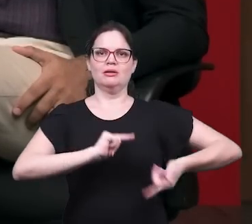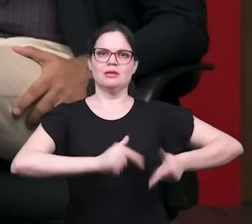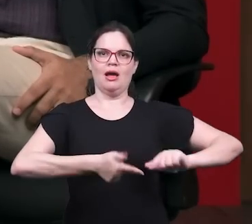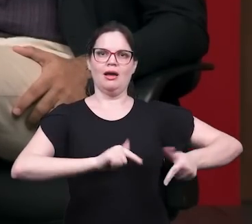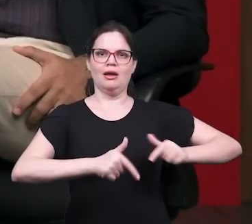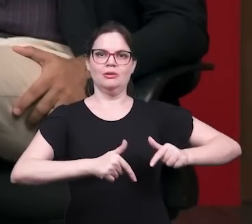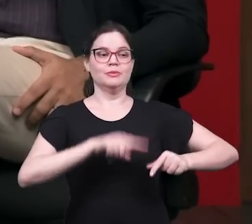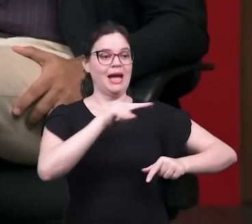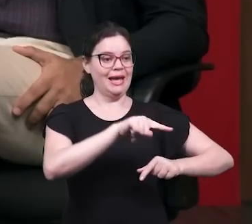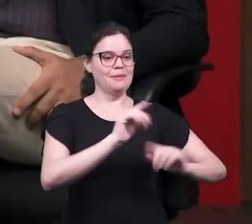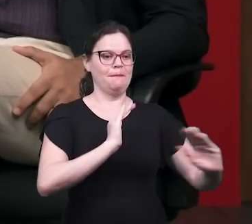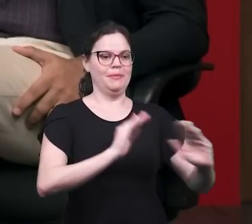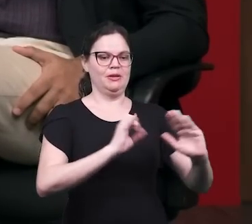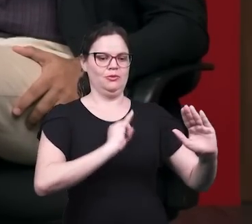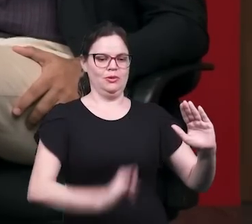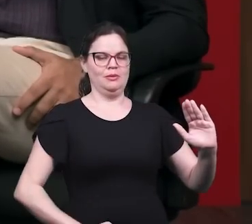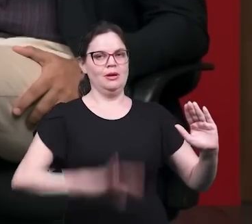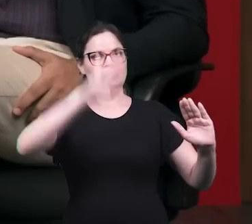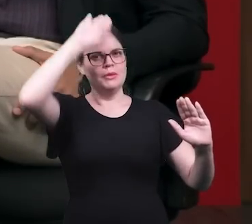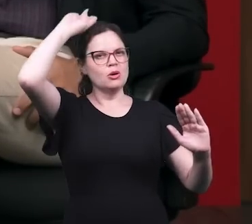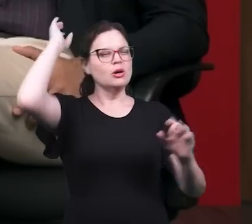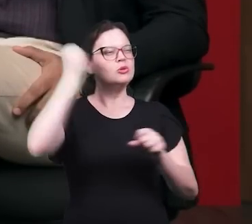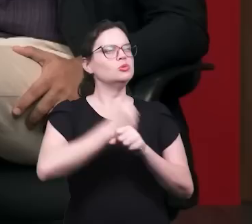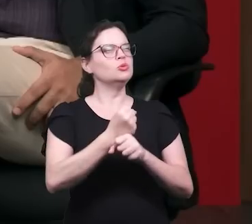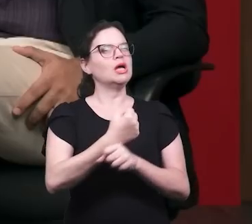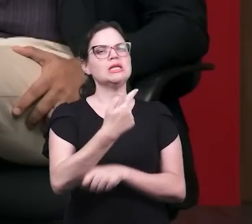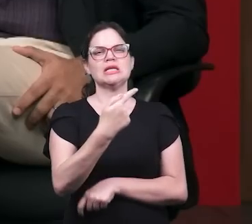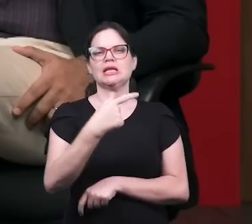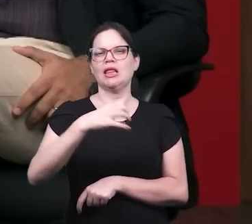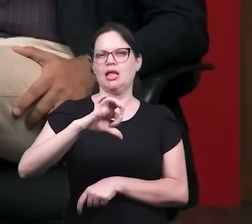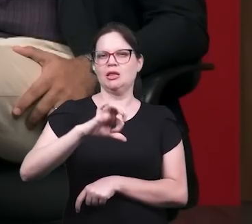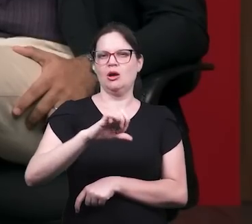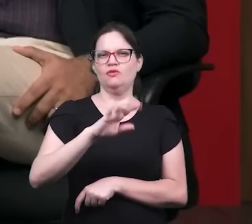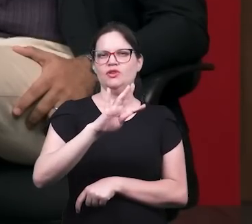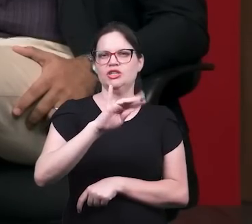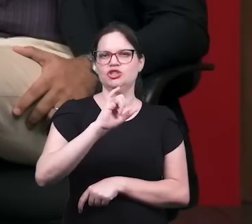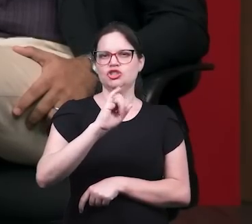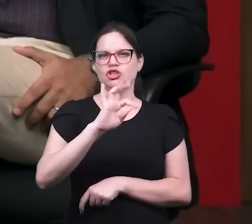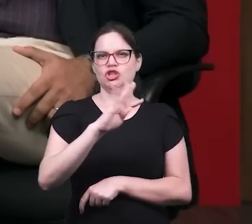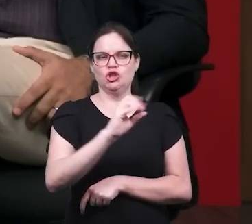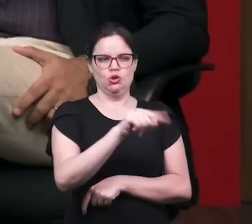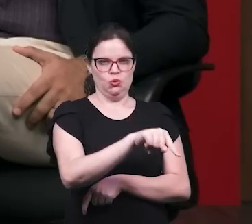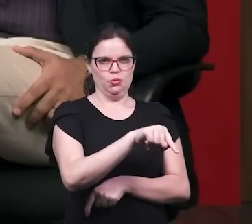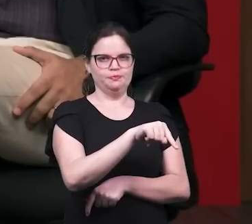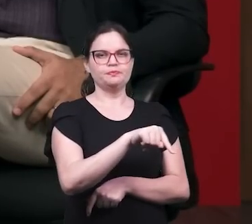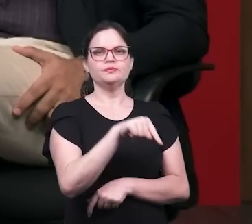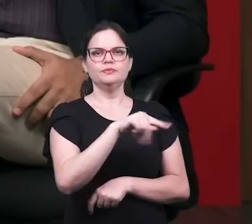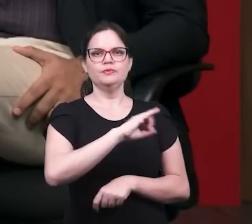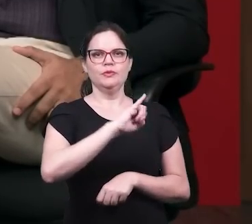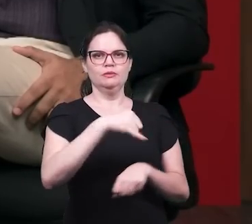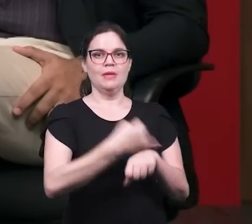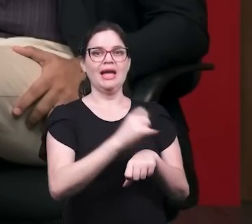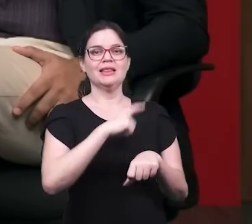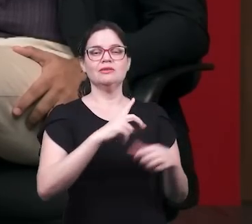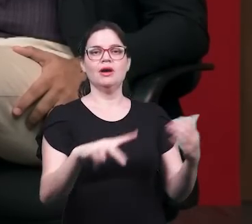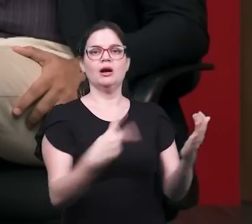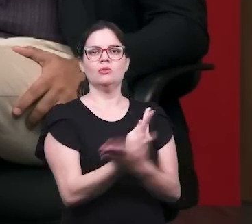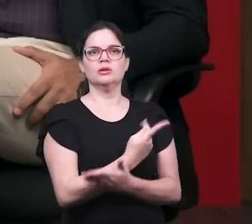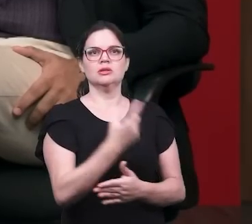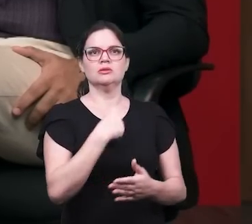a governar o Império Romano em 79, 2 anos depois pegou fogo, estourou o